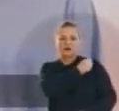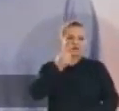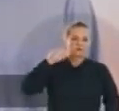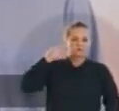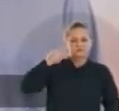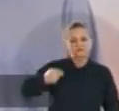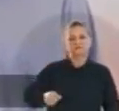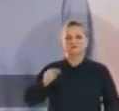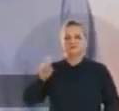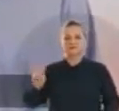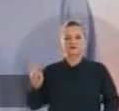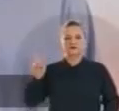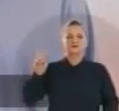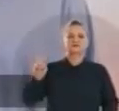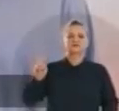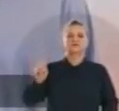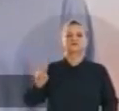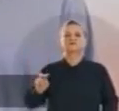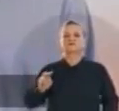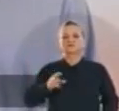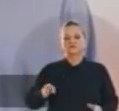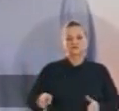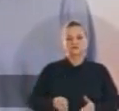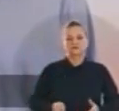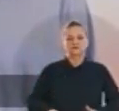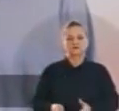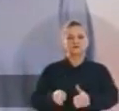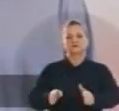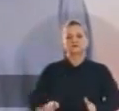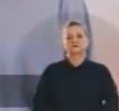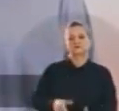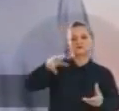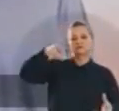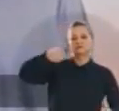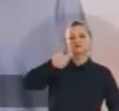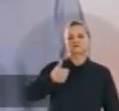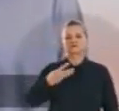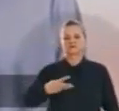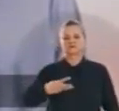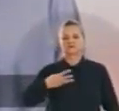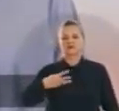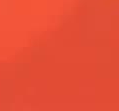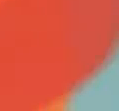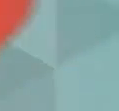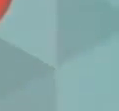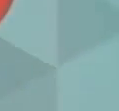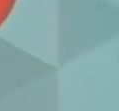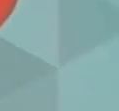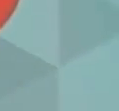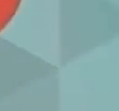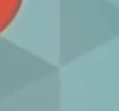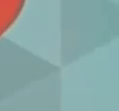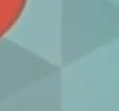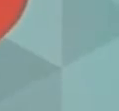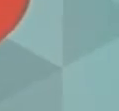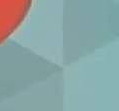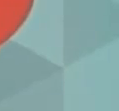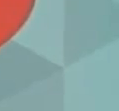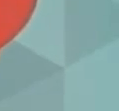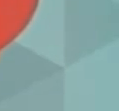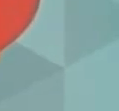sou acadêmico de Direito, sou vereador pelo segundo mandato em Rio Brilhante e meu número é 1300.